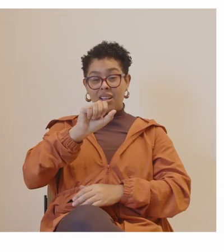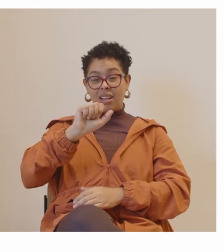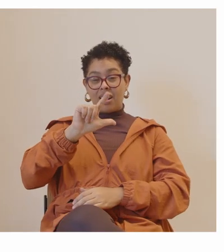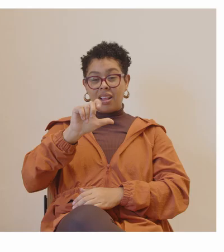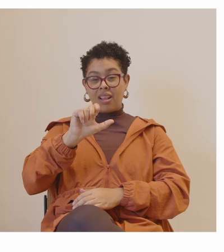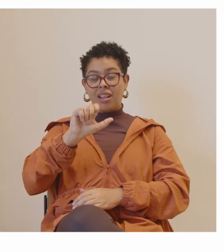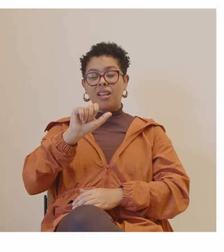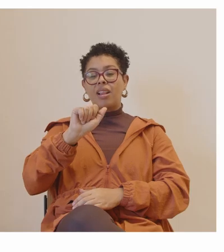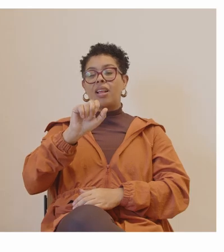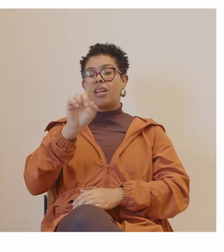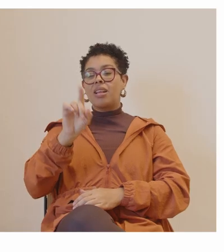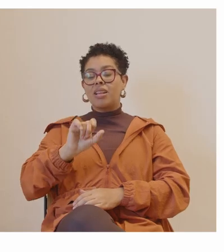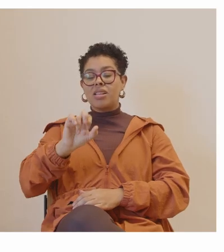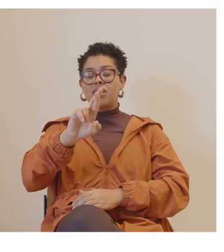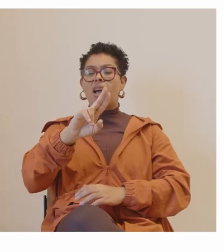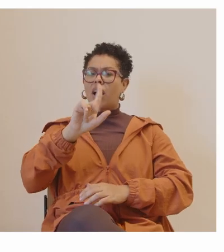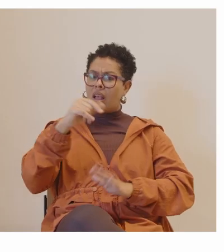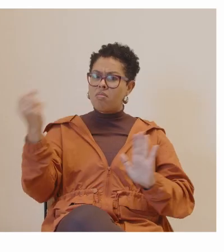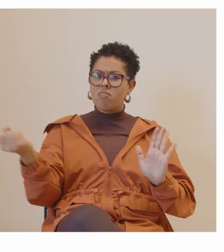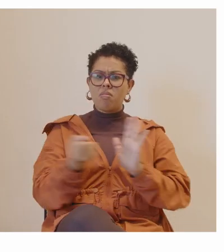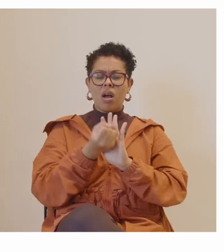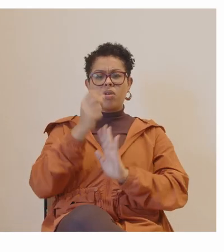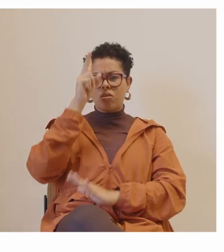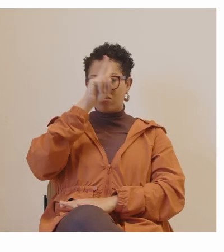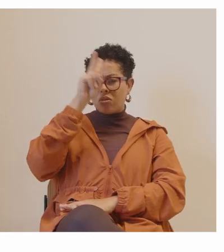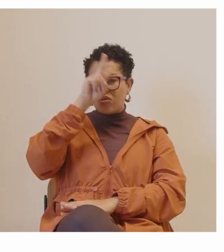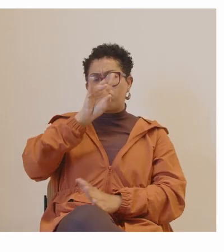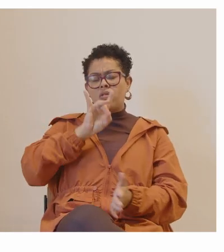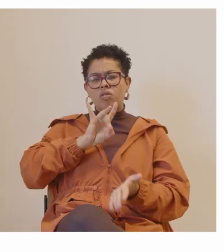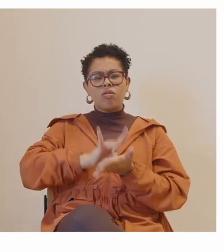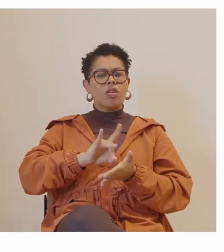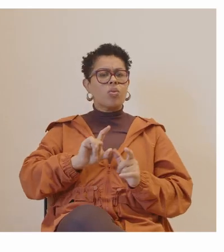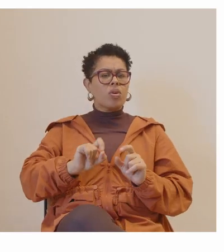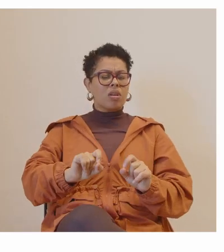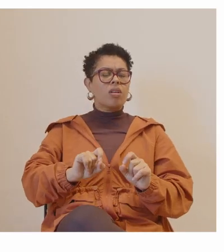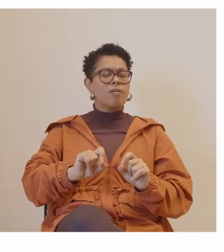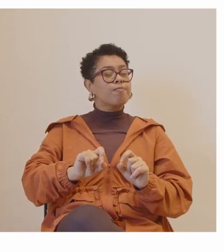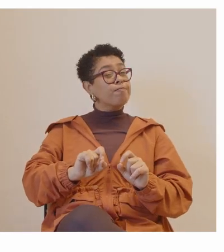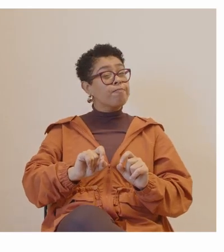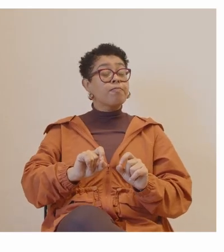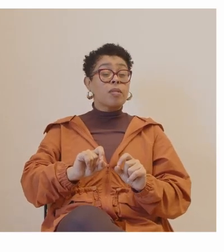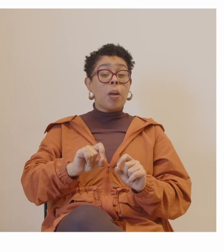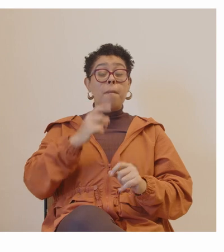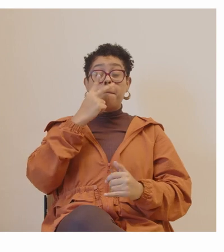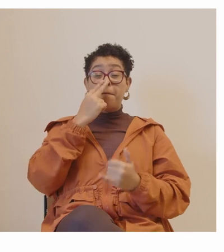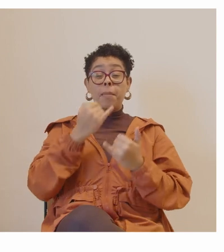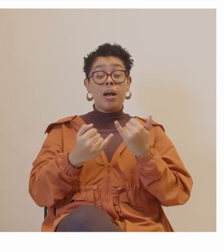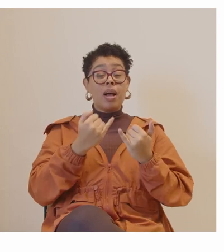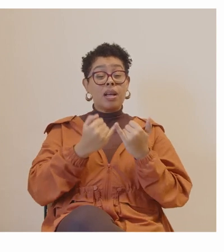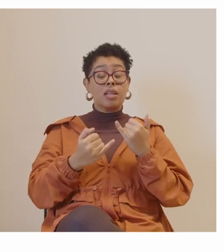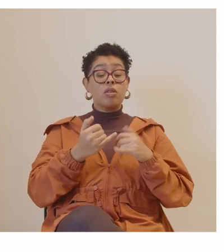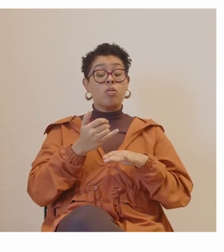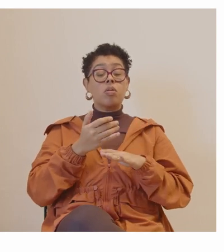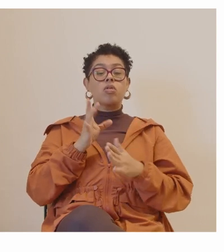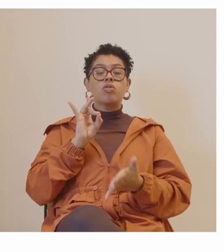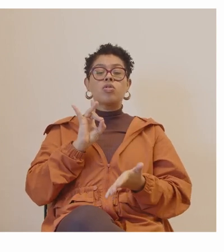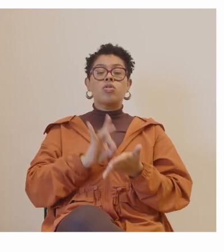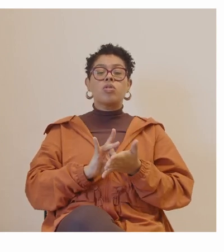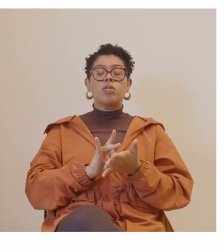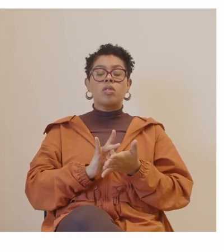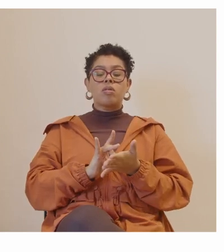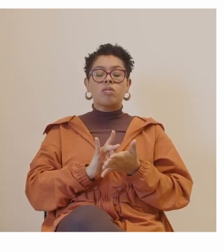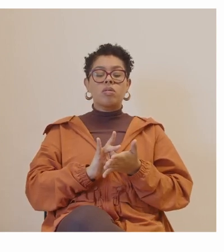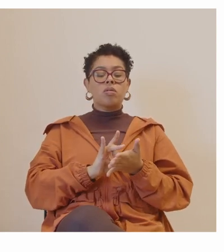para a historiografia, né, de fato, digamos assim, uma prática efetiva de um